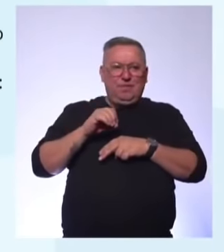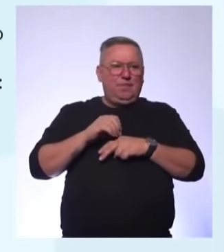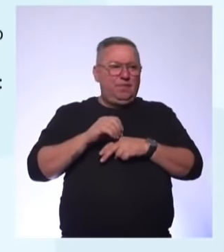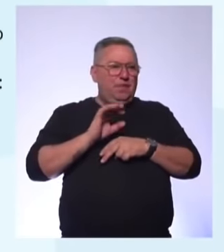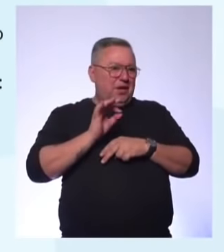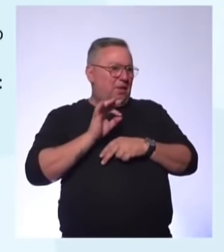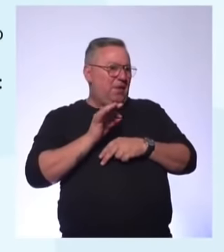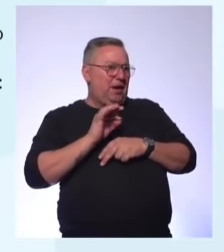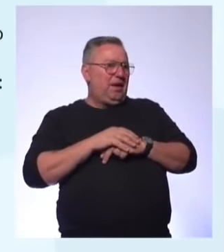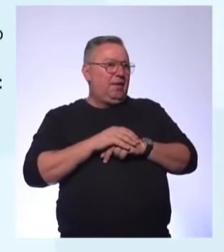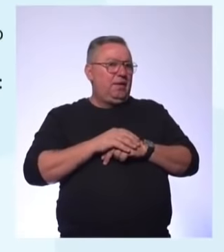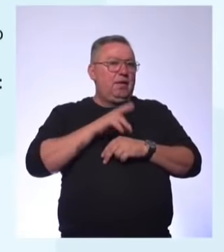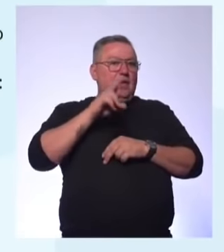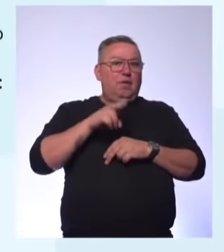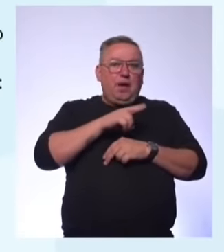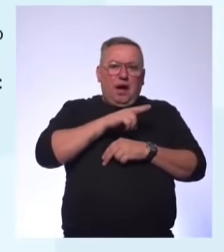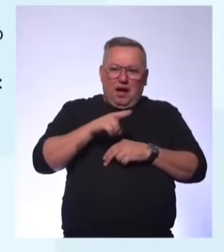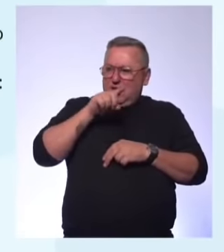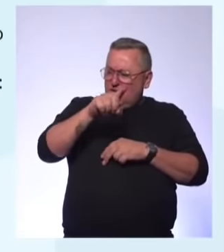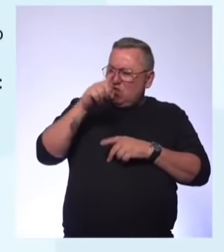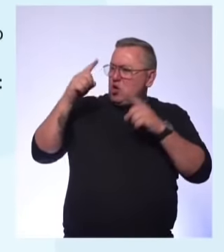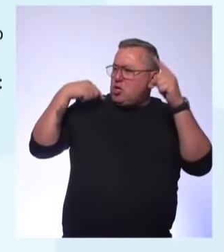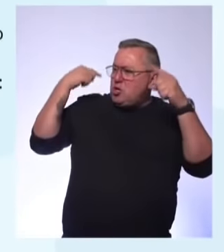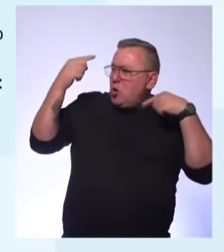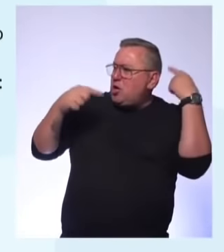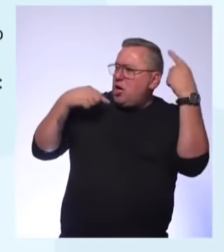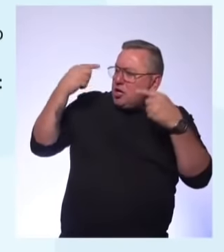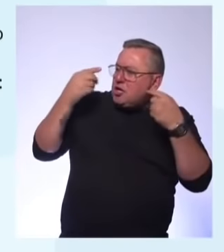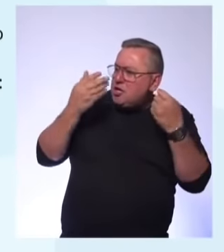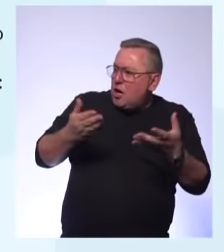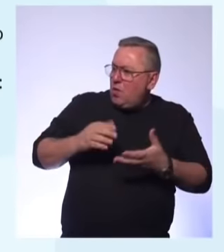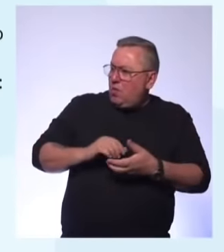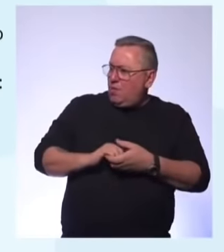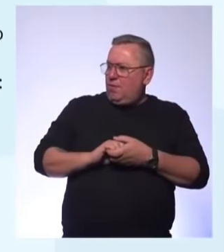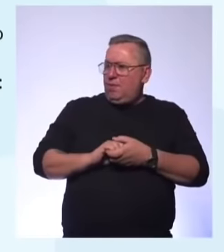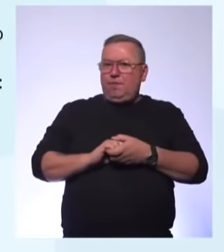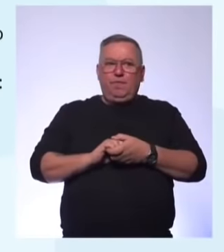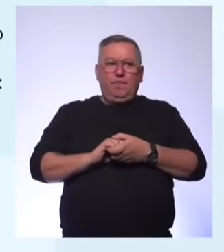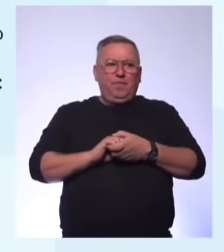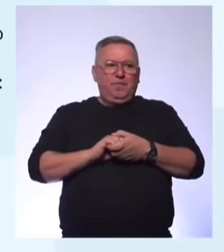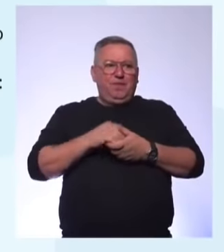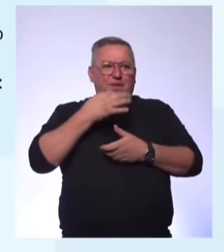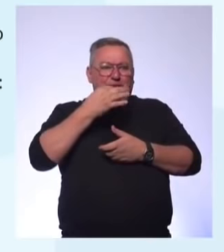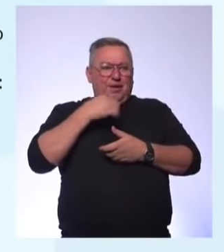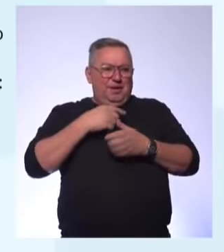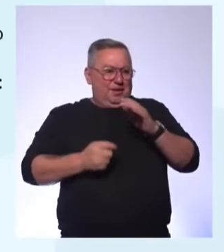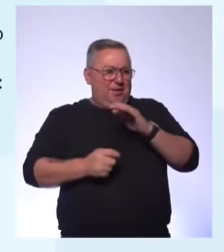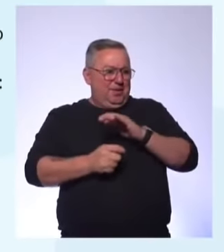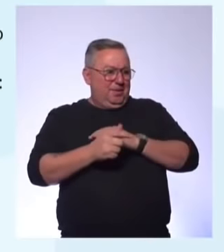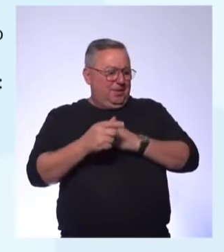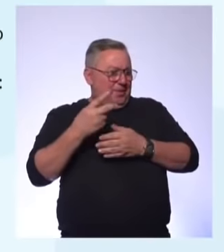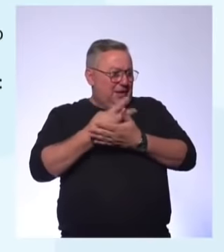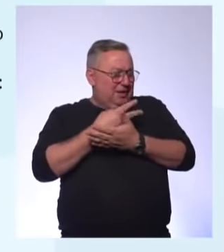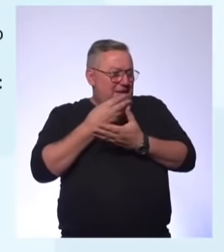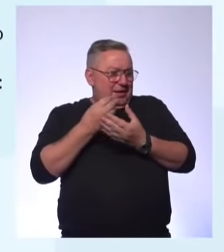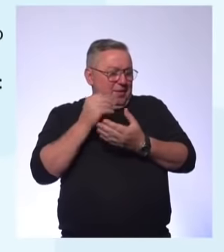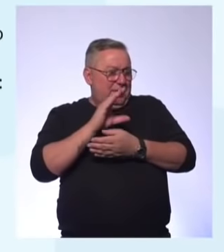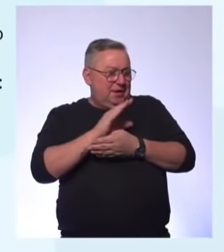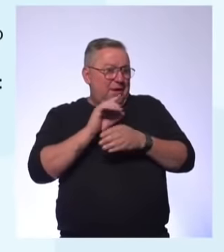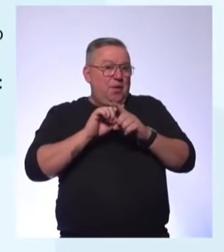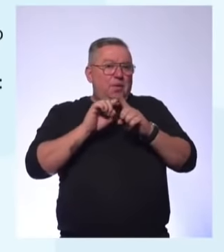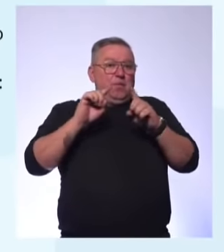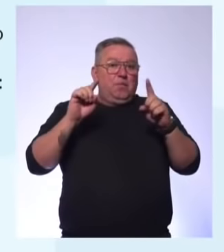é? Padre, o senhor enlouqueceu. Será que me enganei tanto assim?